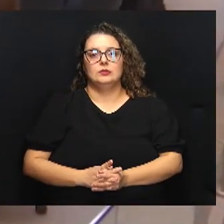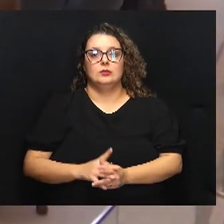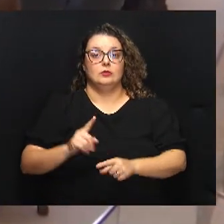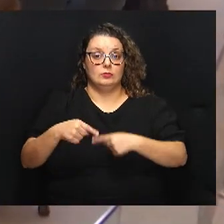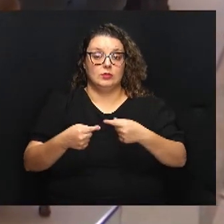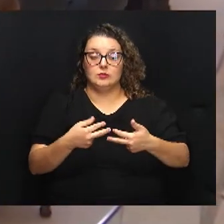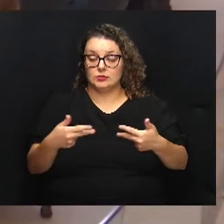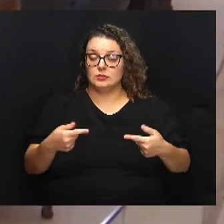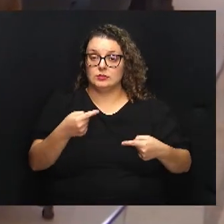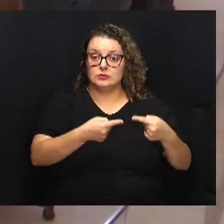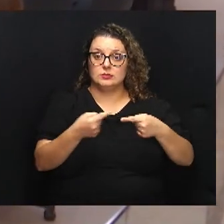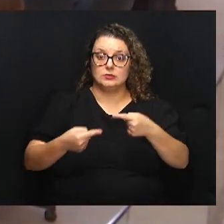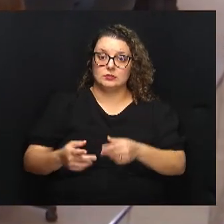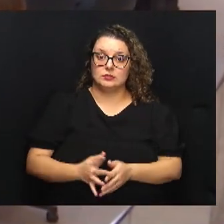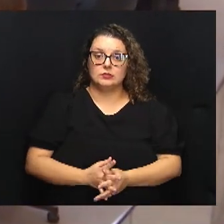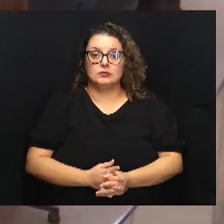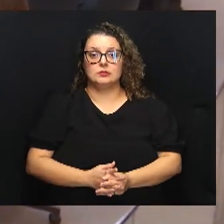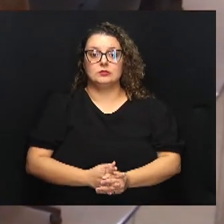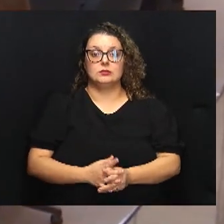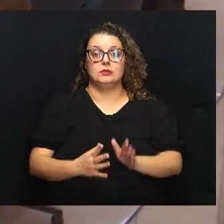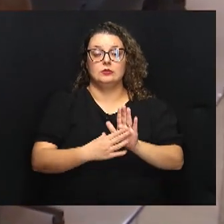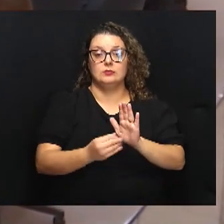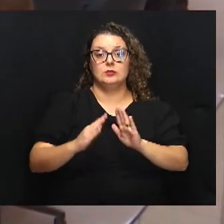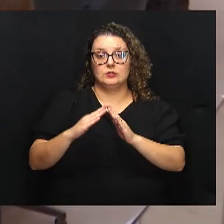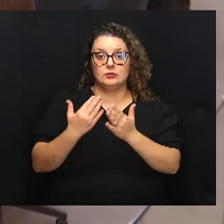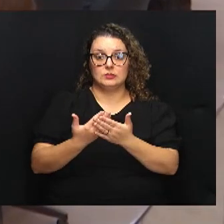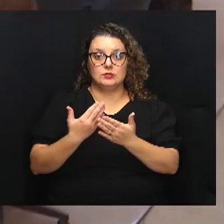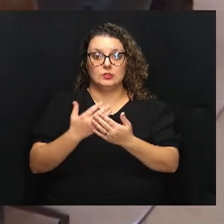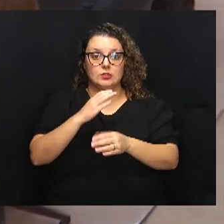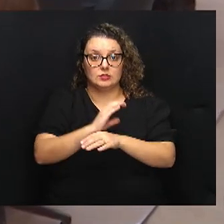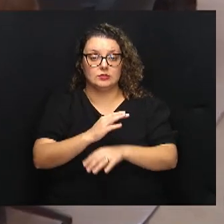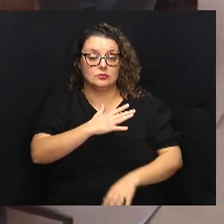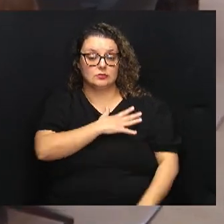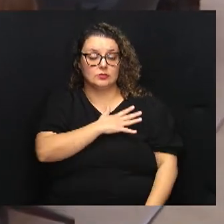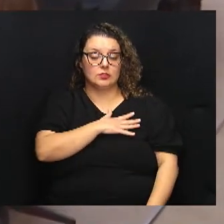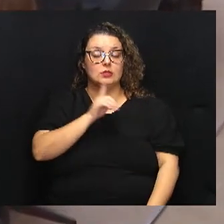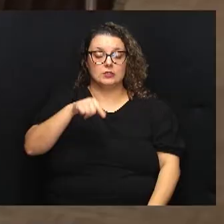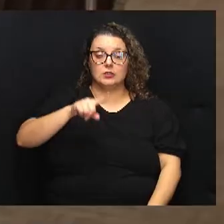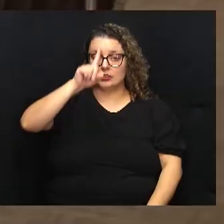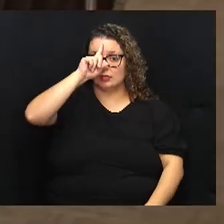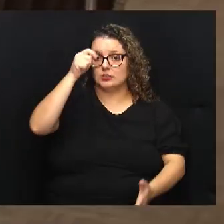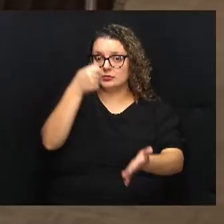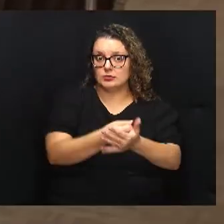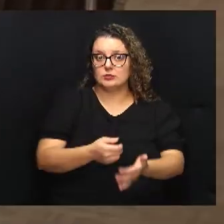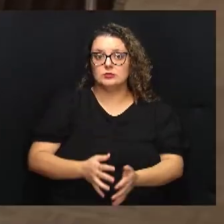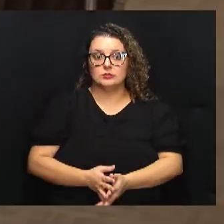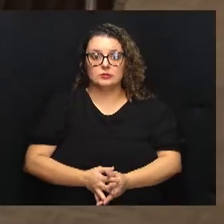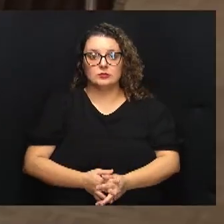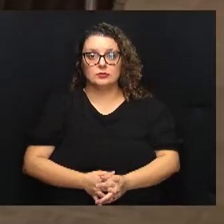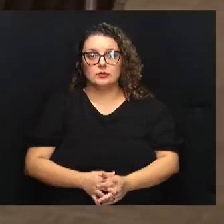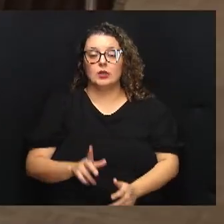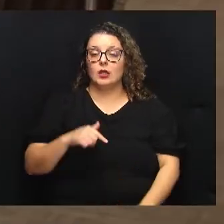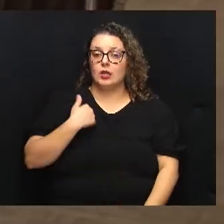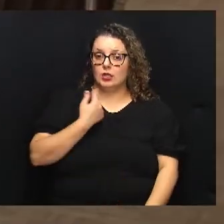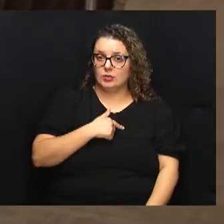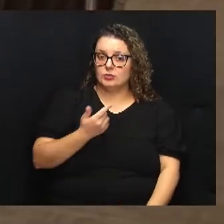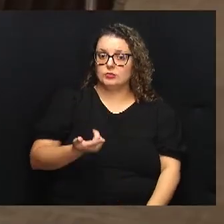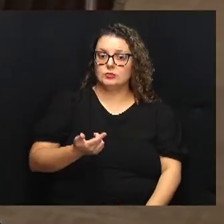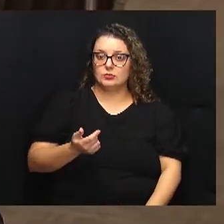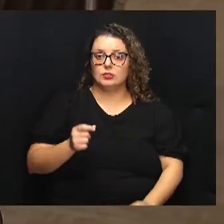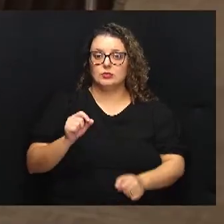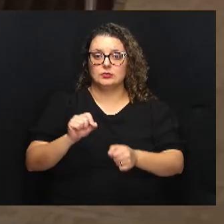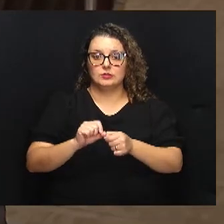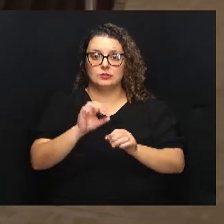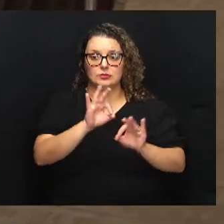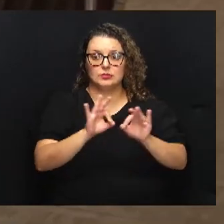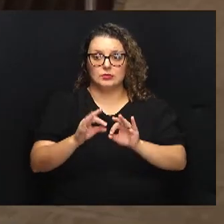debate é o modelo das escolas cívico-militares, consideradas autoritárias. A gente está fazendo o planejamento